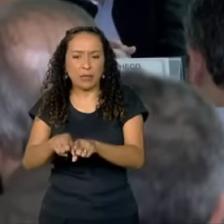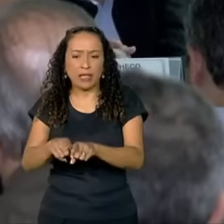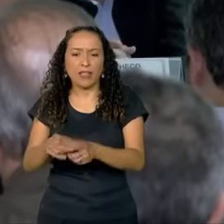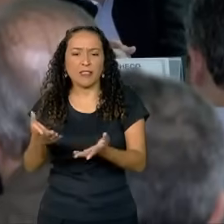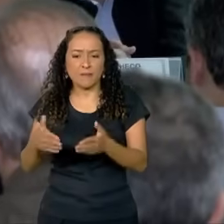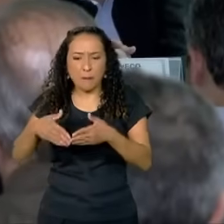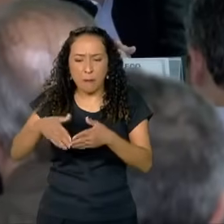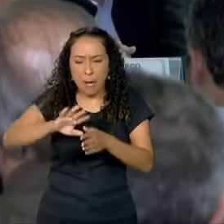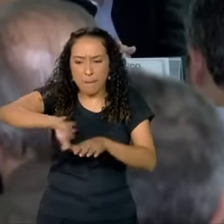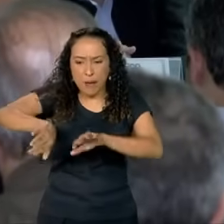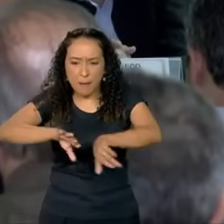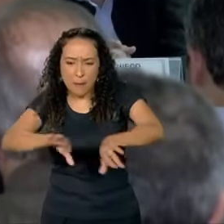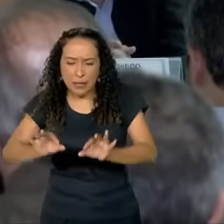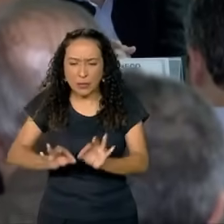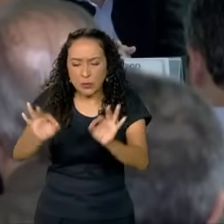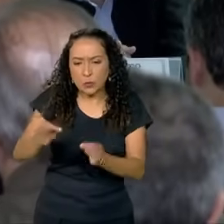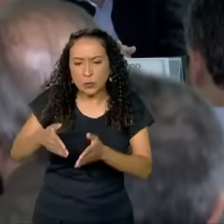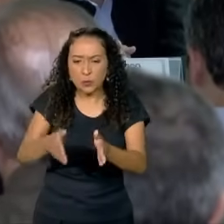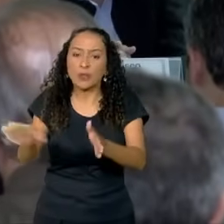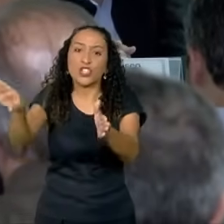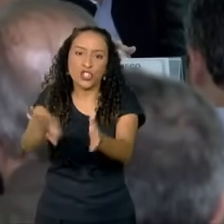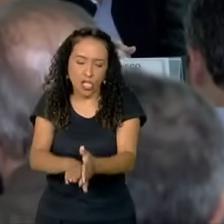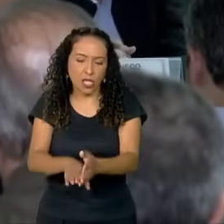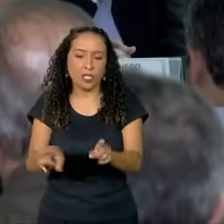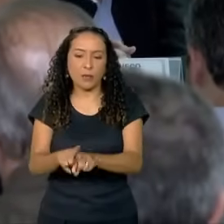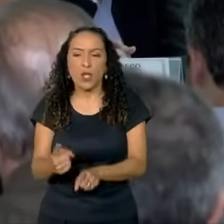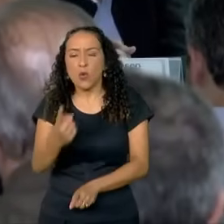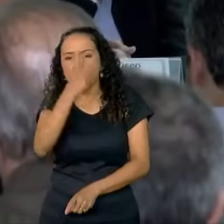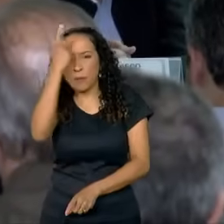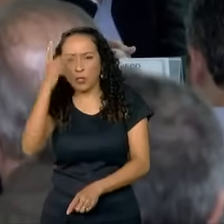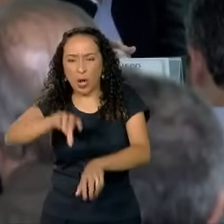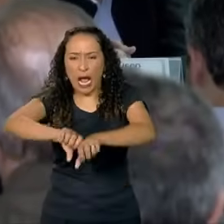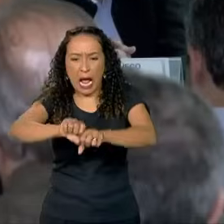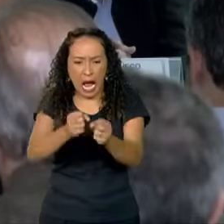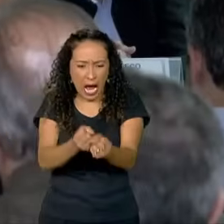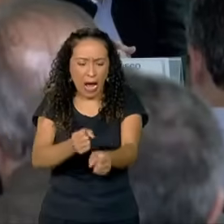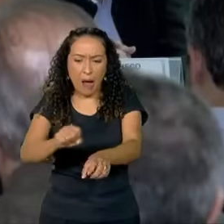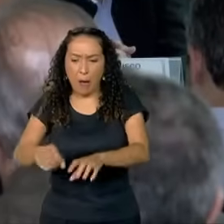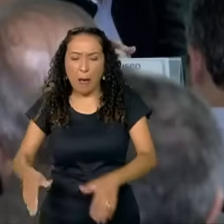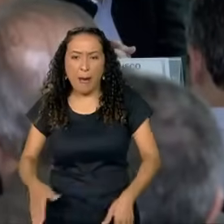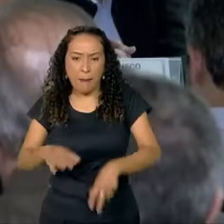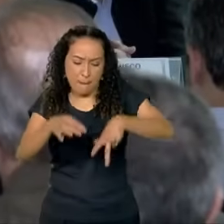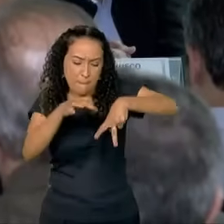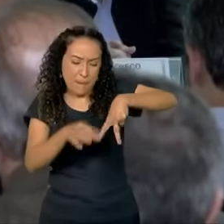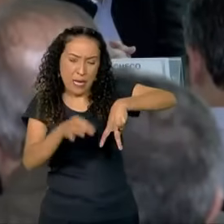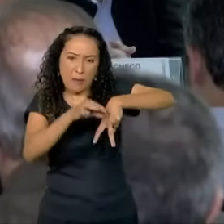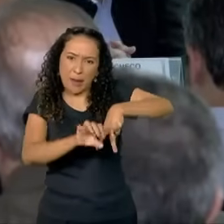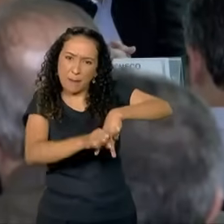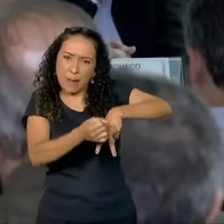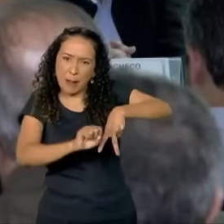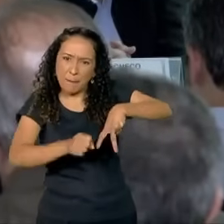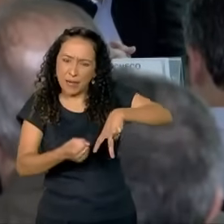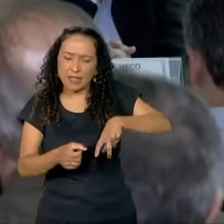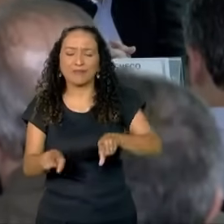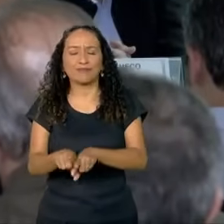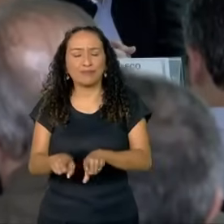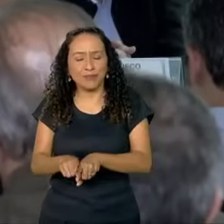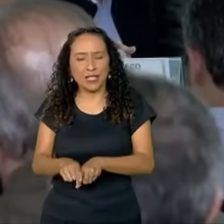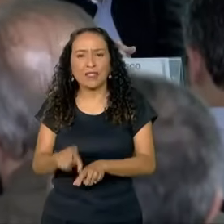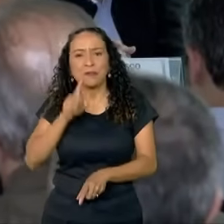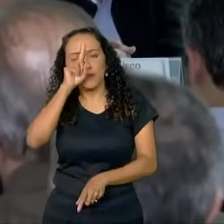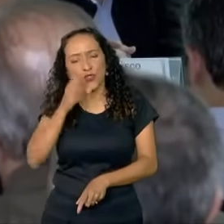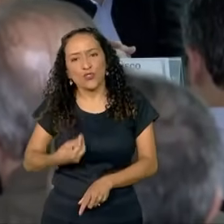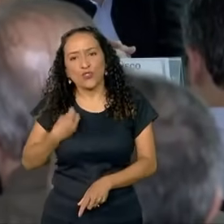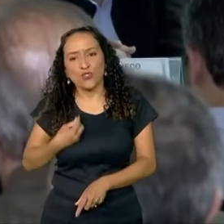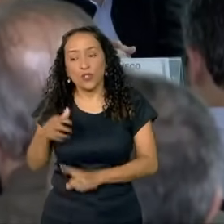para chegar no local, conseguiram atender, tinha uma pessoa com fratura exposta nas duas pernas, com risco de vida, a gente só conseguiu